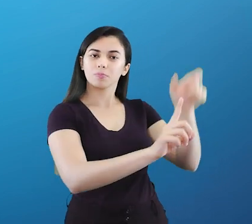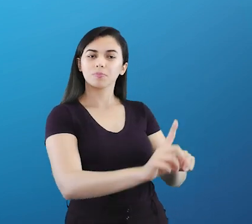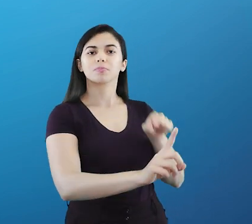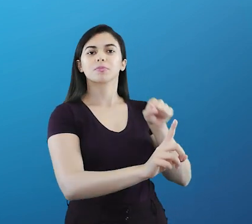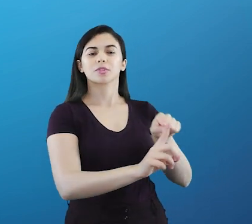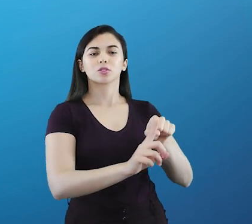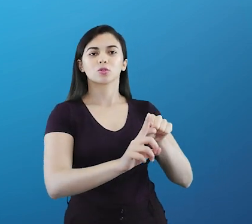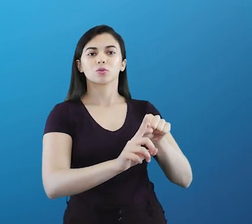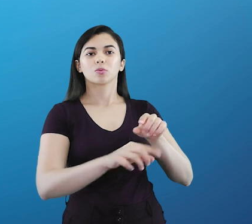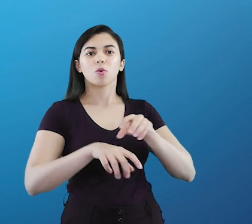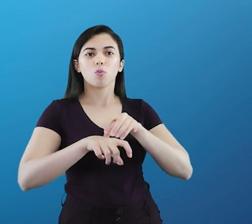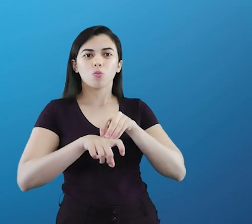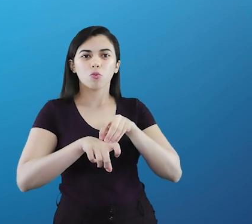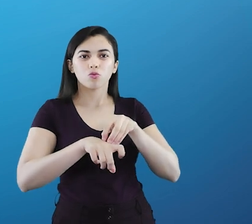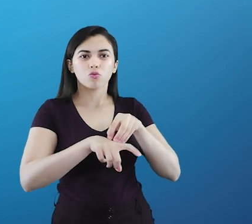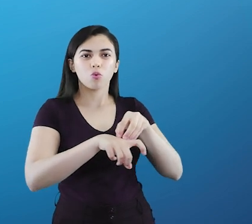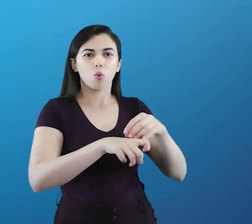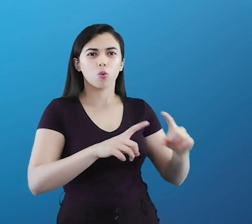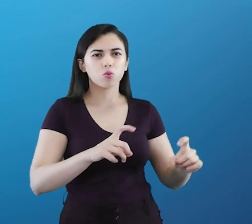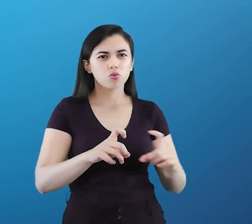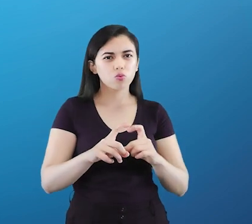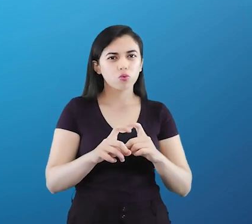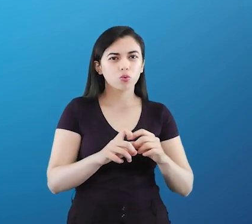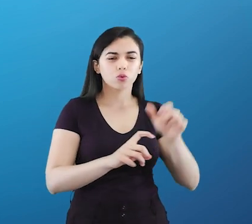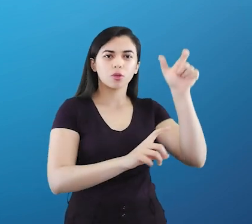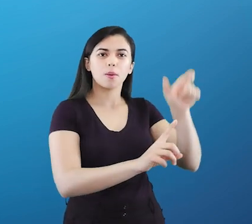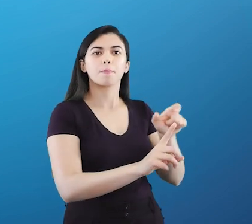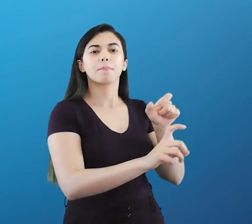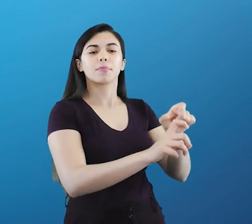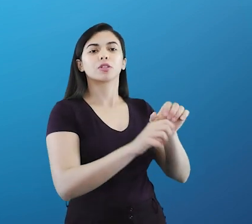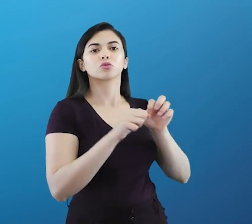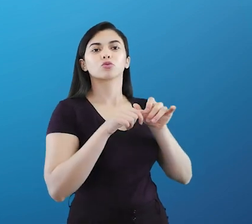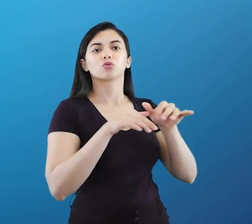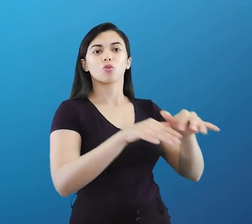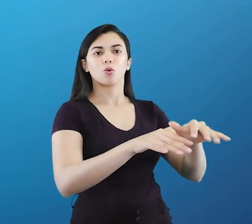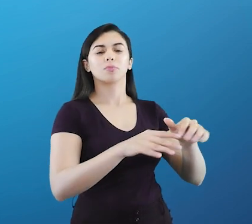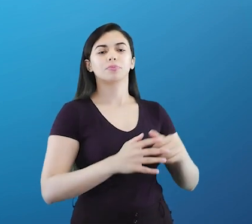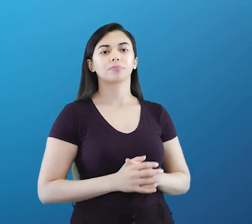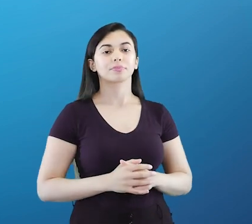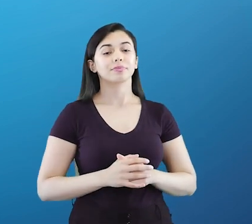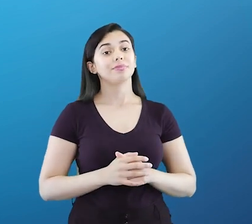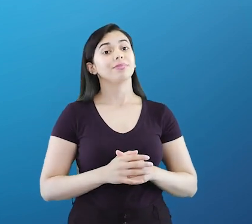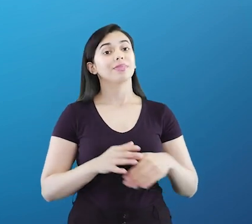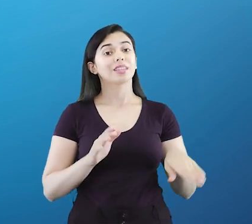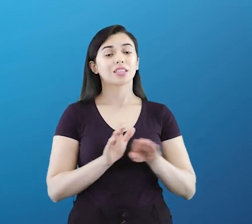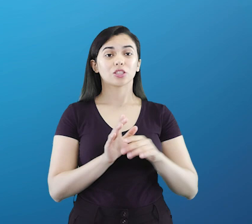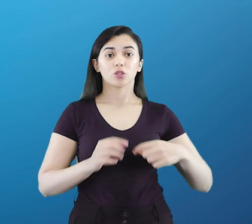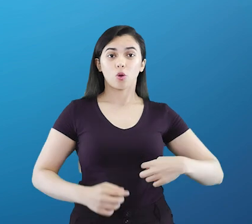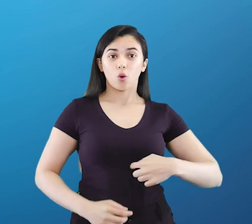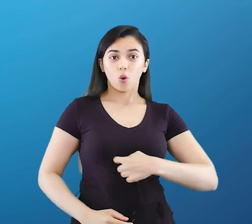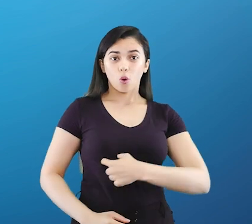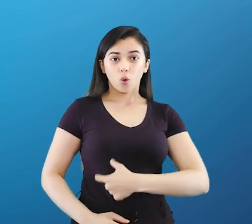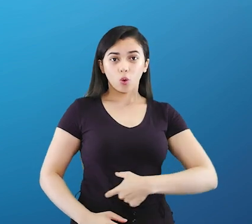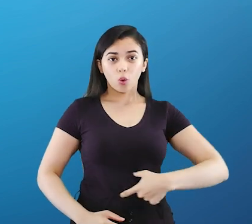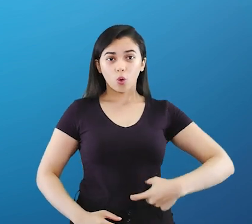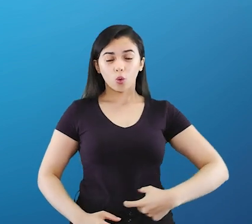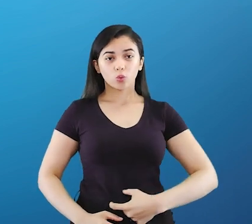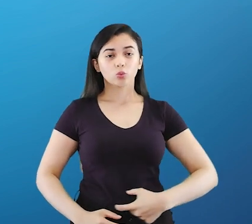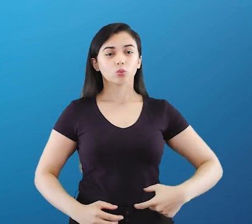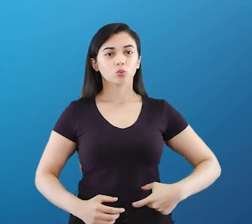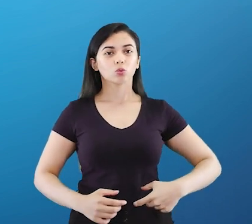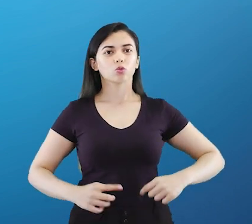diretamente a outra pessoa. Esse verme, ele acaba indo para o intestino. Lá no intestino, os vermes